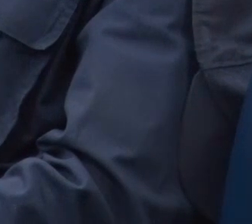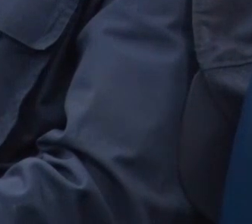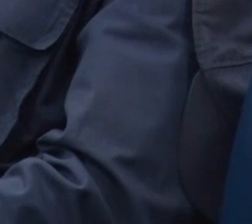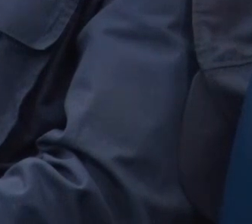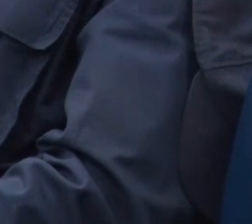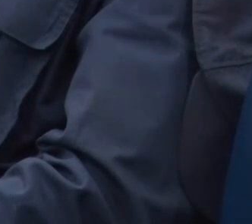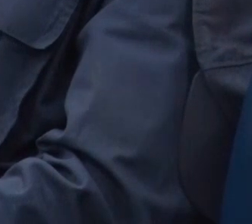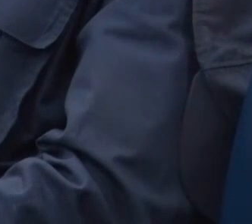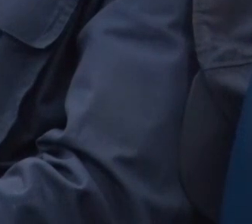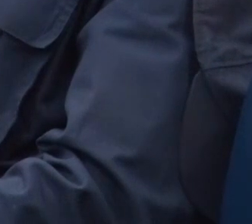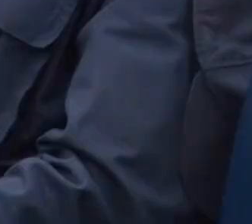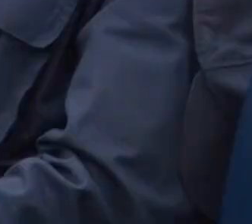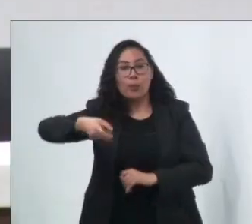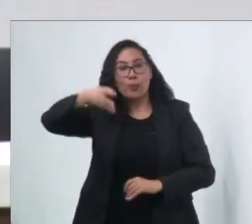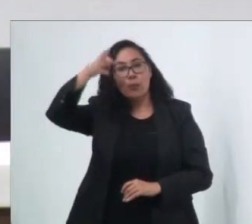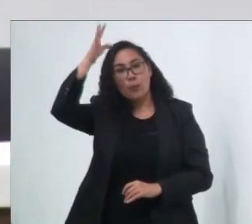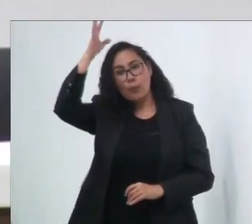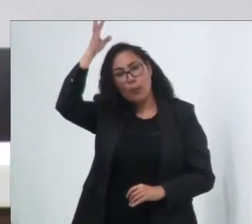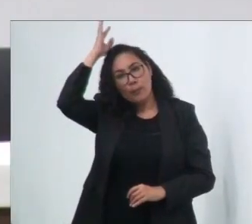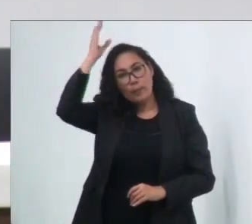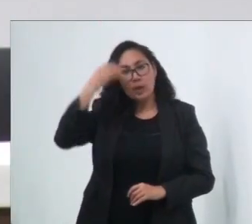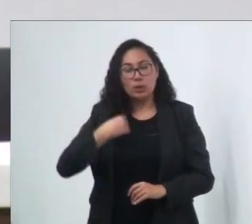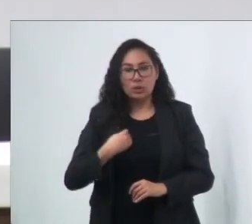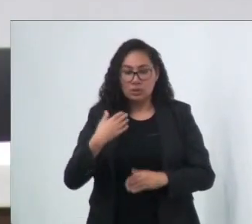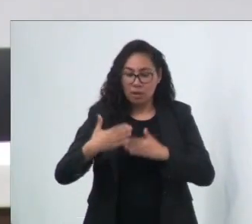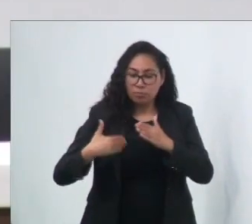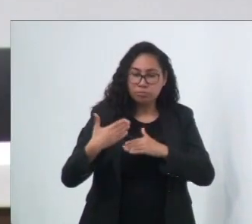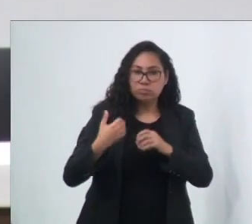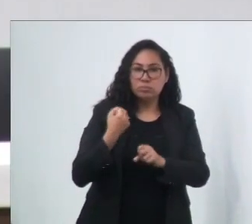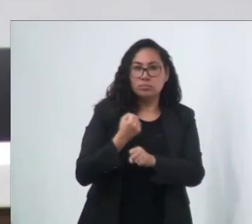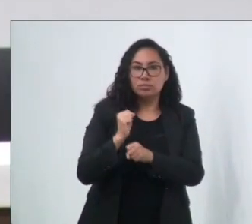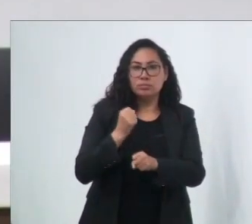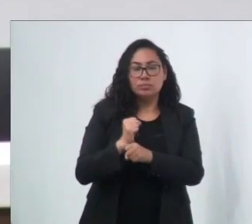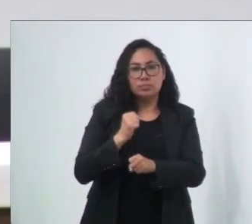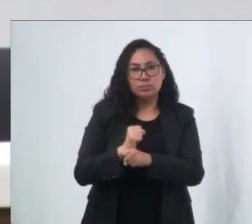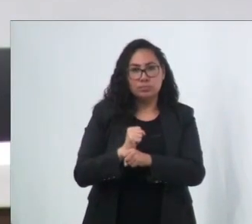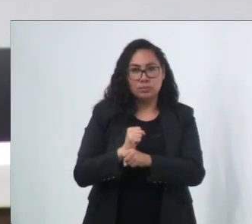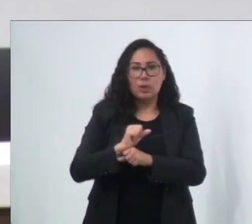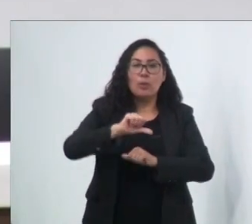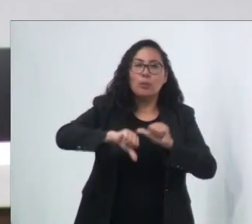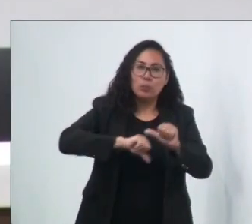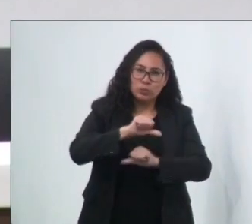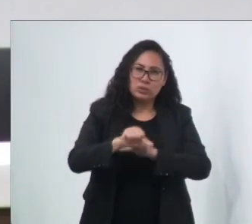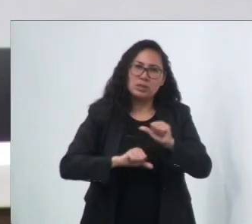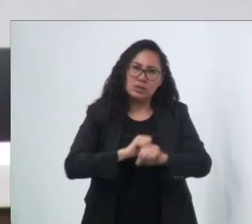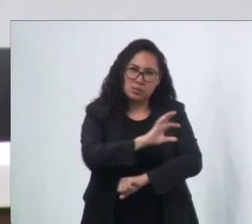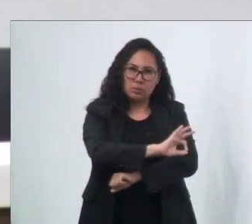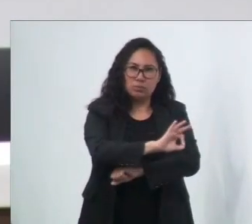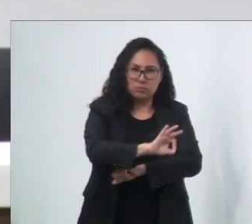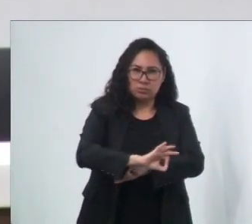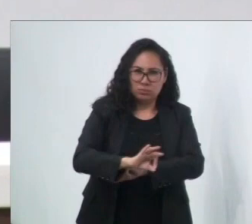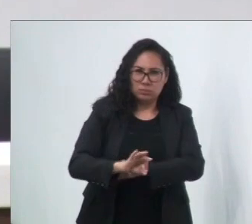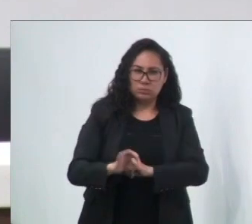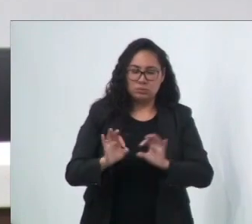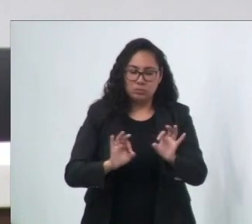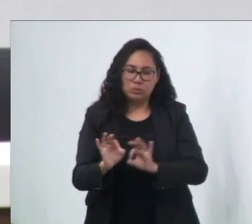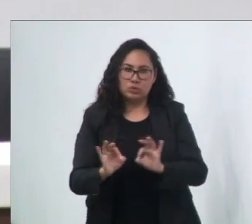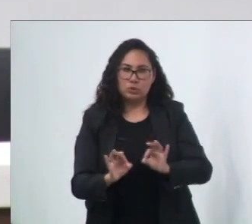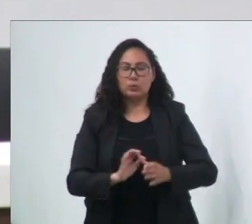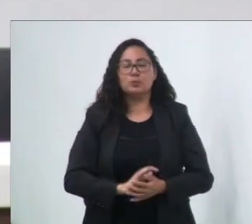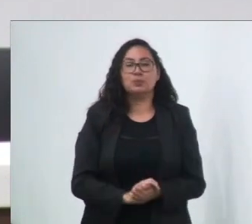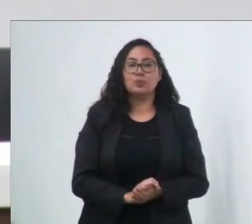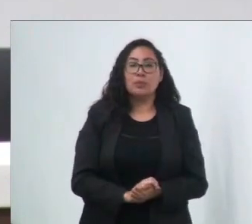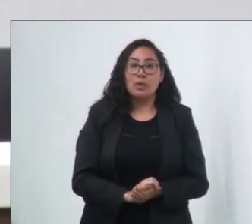Bombeiros ali, que está sendo feita uma modificação de projeto, uma ampliação. No